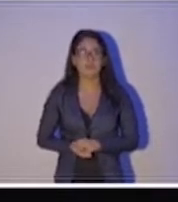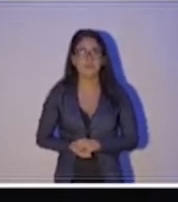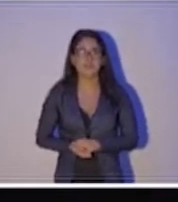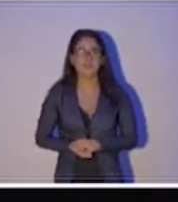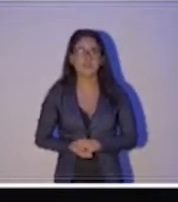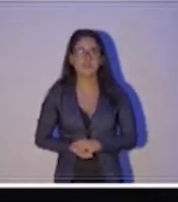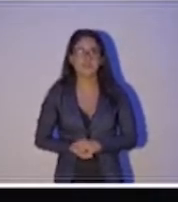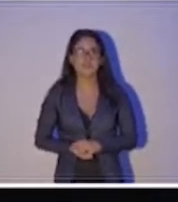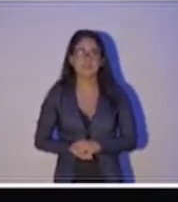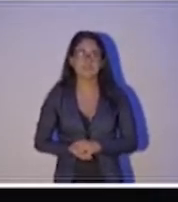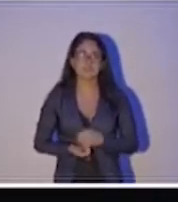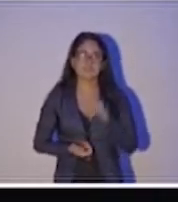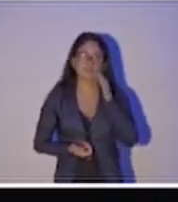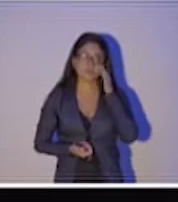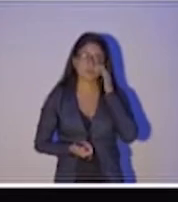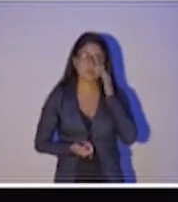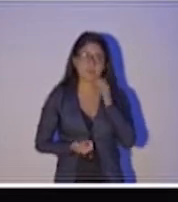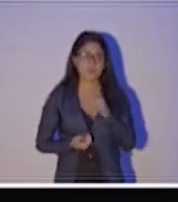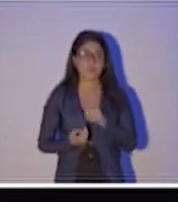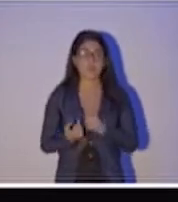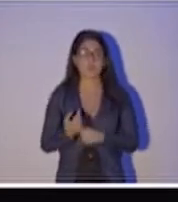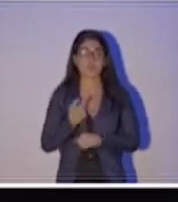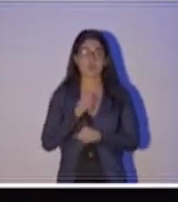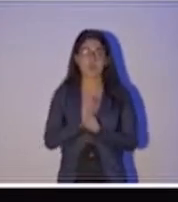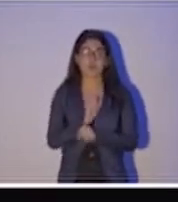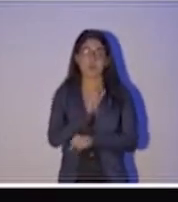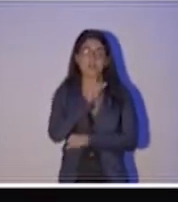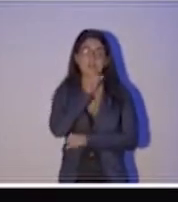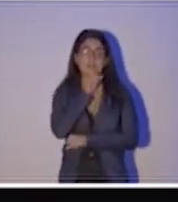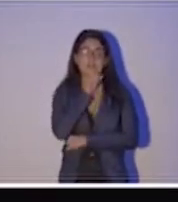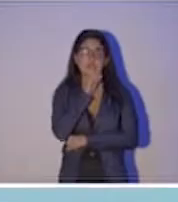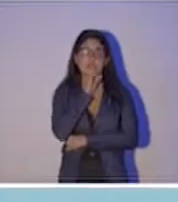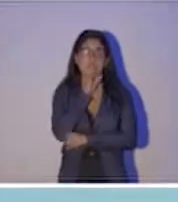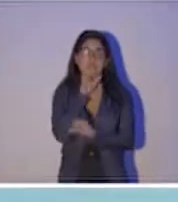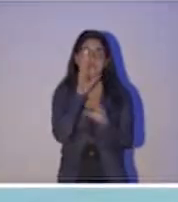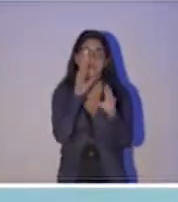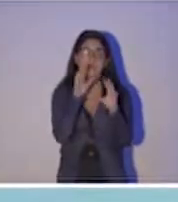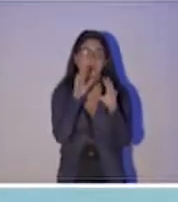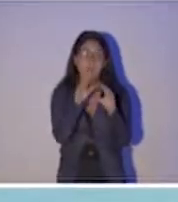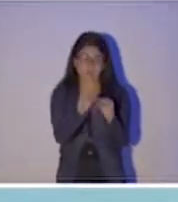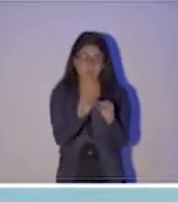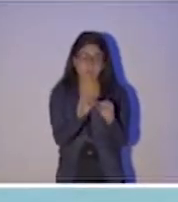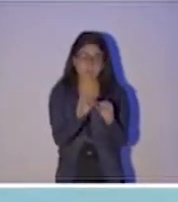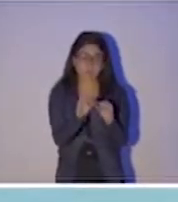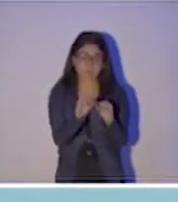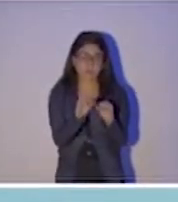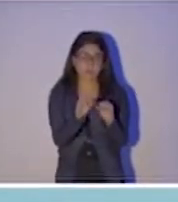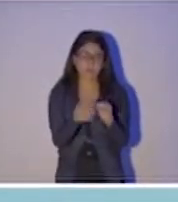Essa é uma técnica, esperar pelo silêncio. Não, tô brincando. Eu acho que...